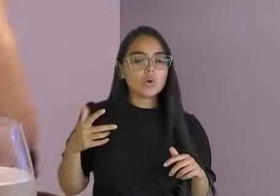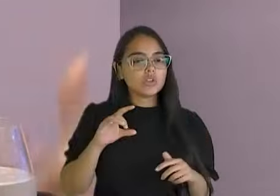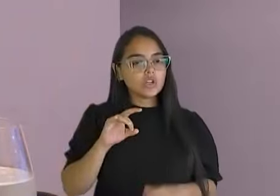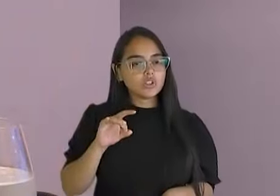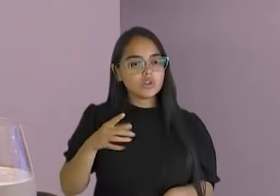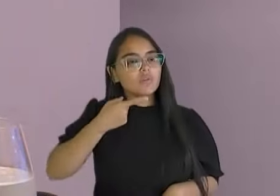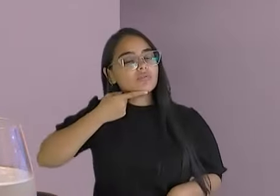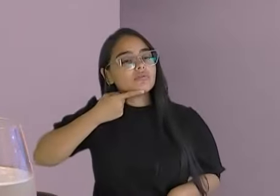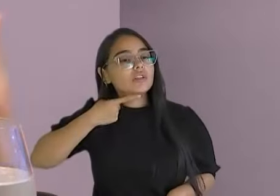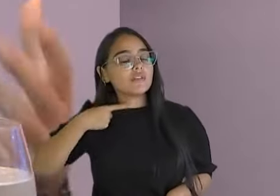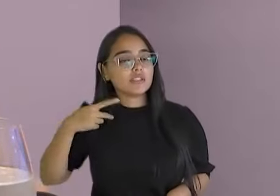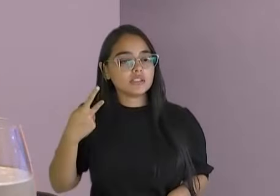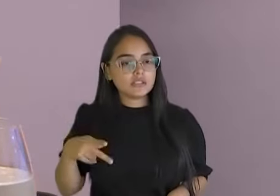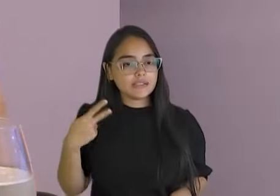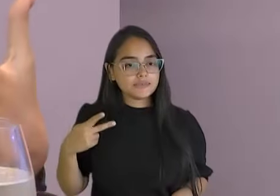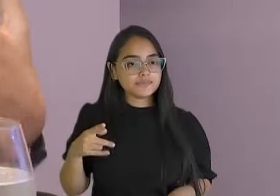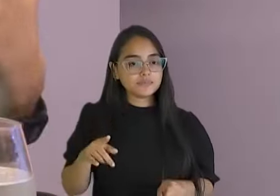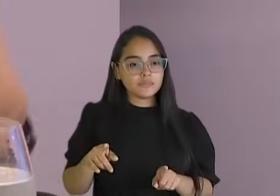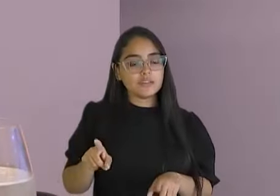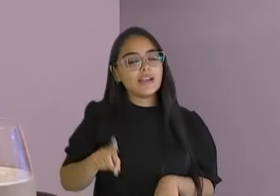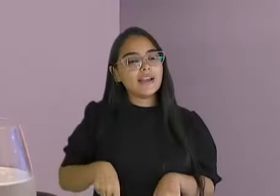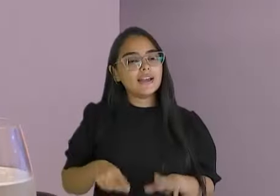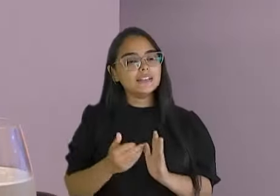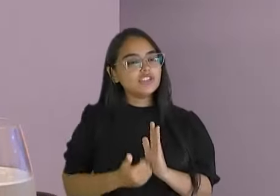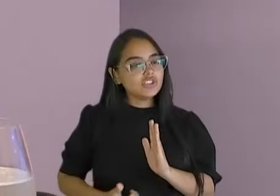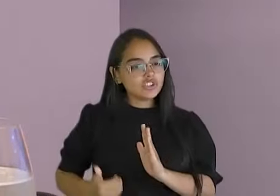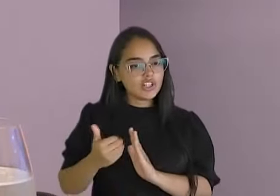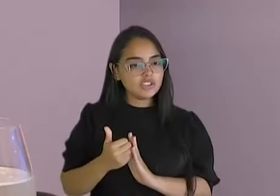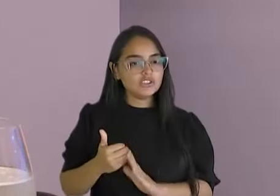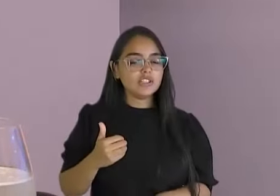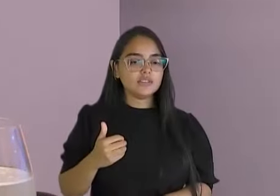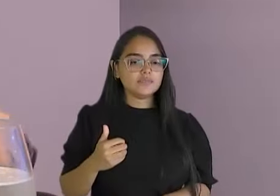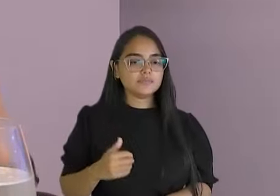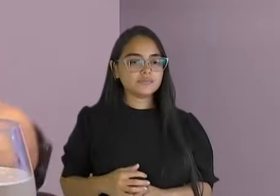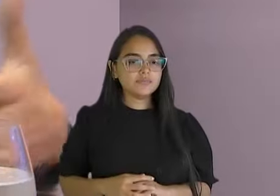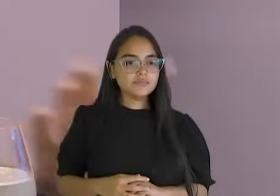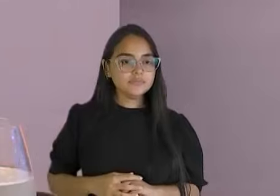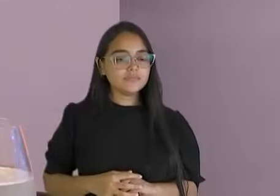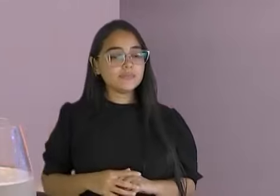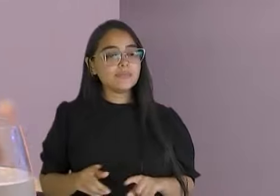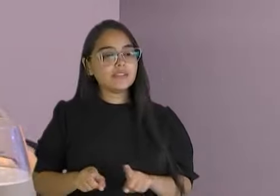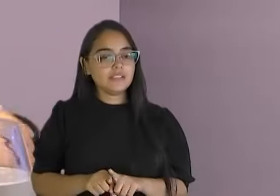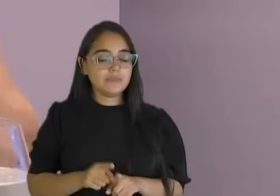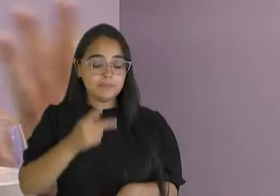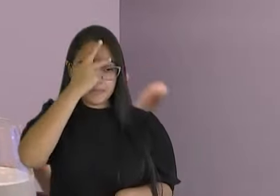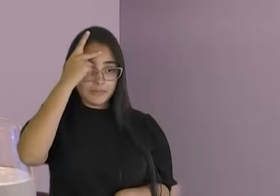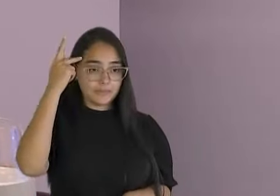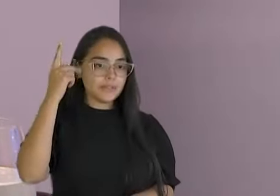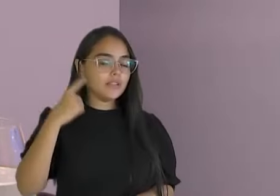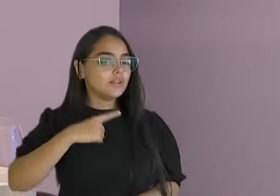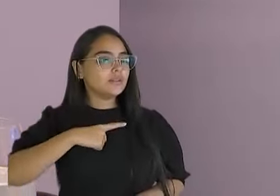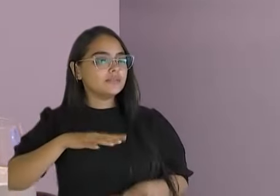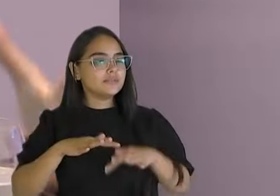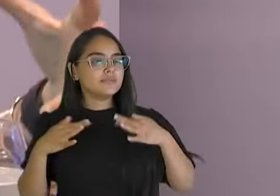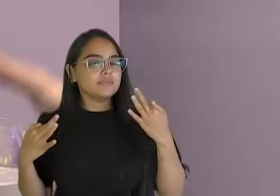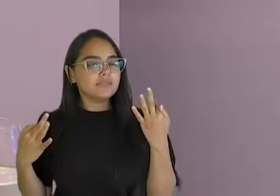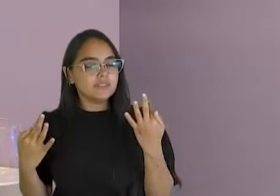da vontade dela, né? Quando a gente fala de compulsão, é ali algo a mais. E também tem quando as pessoas não percebem, aí a família tem que,